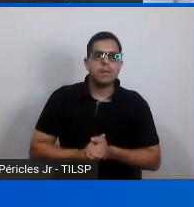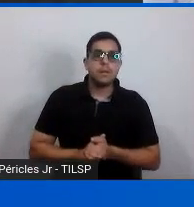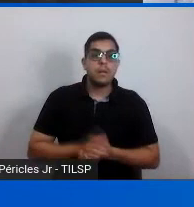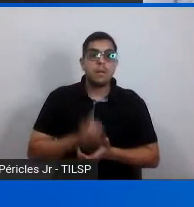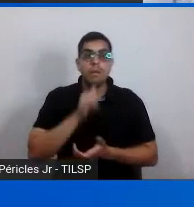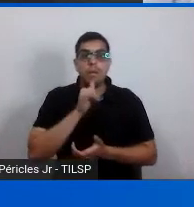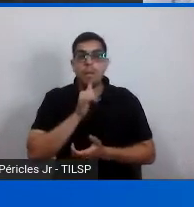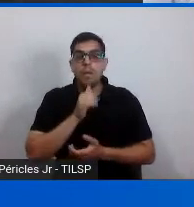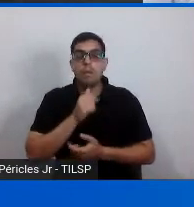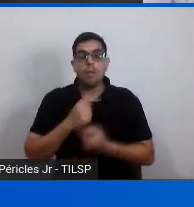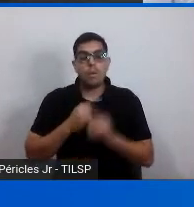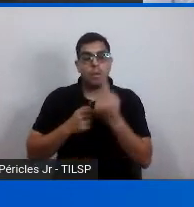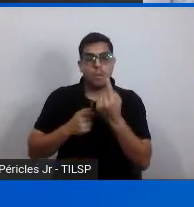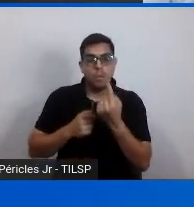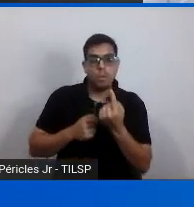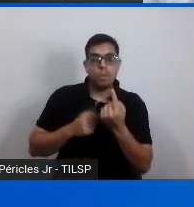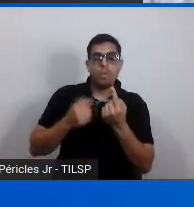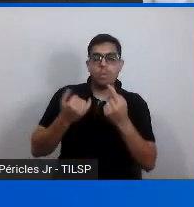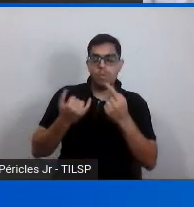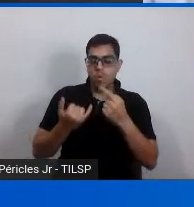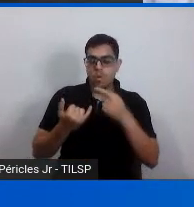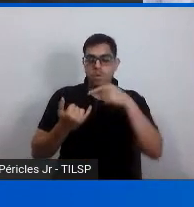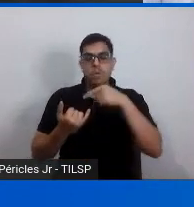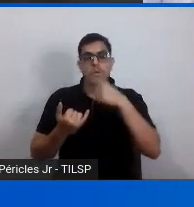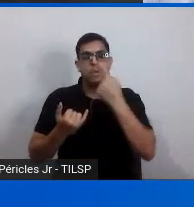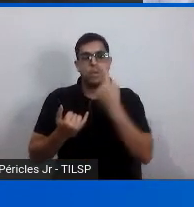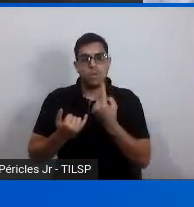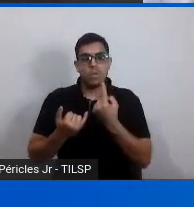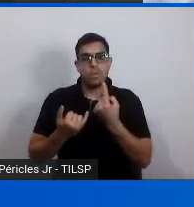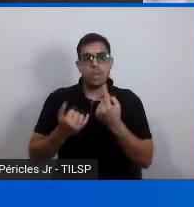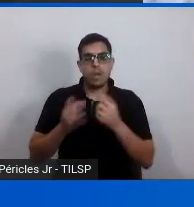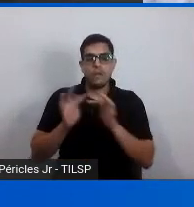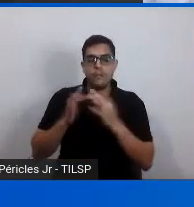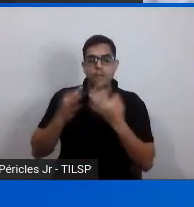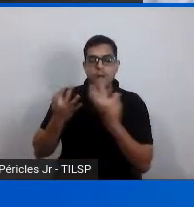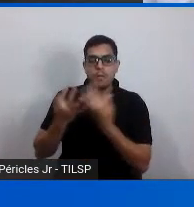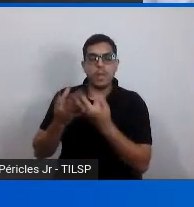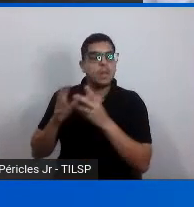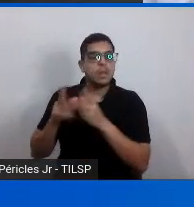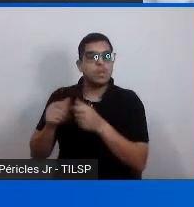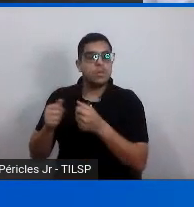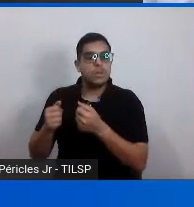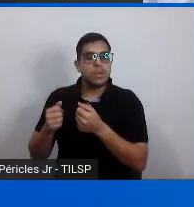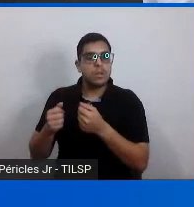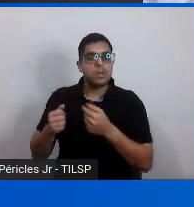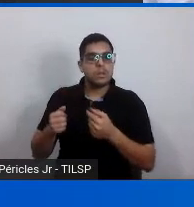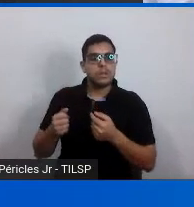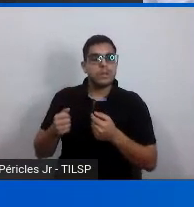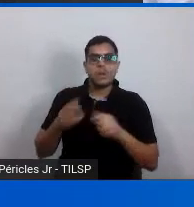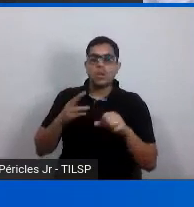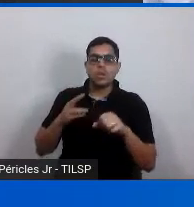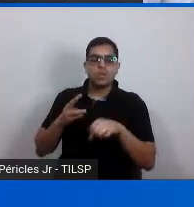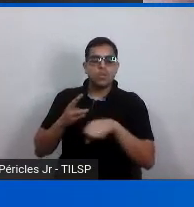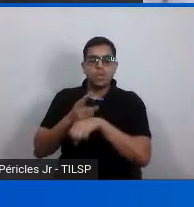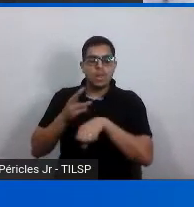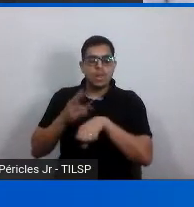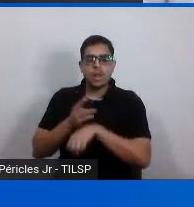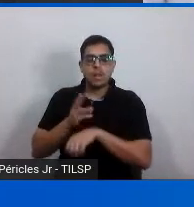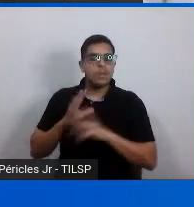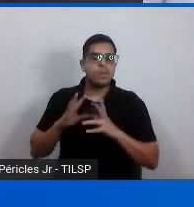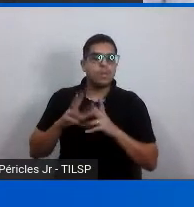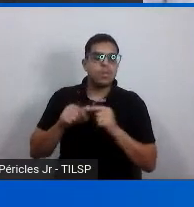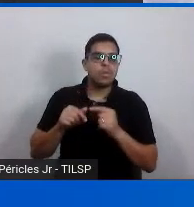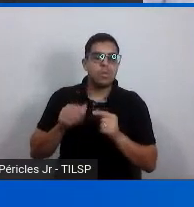de celular da qual a família faz o acesso Então esse é uma é um meio muito comum então essas redes sociais